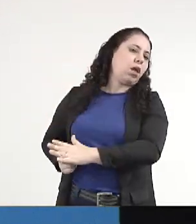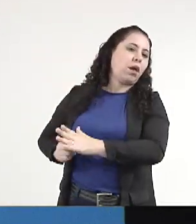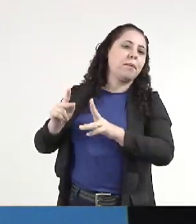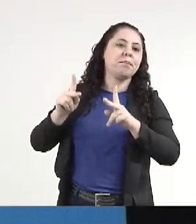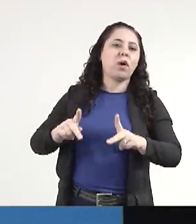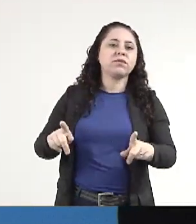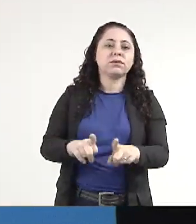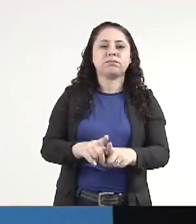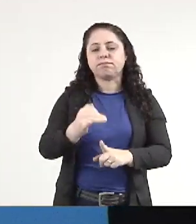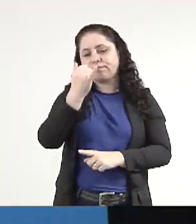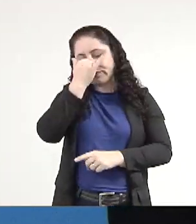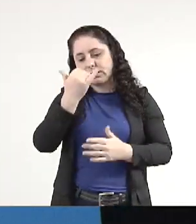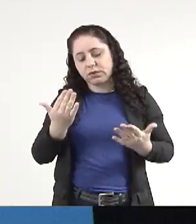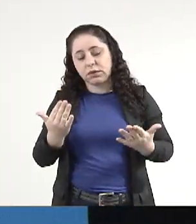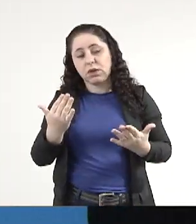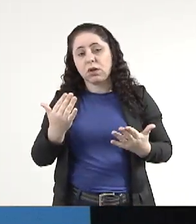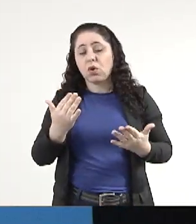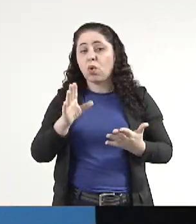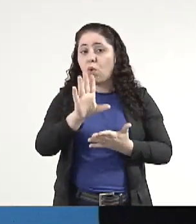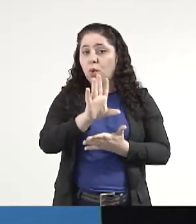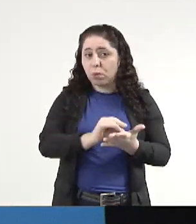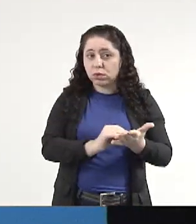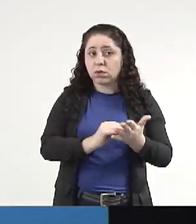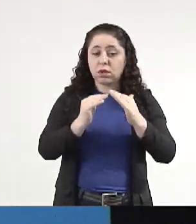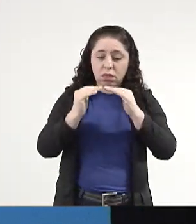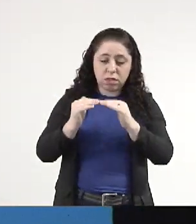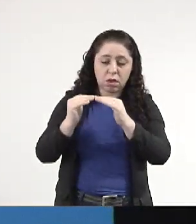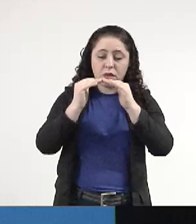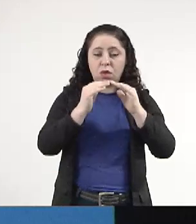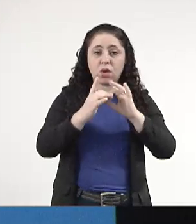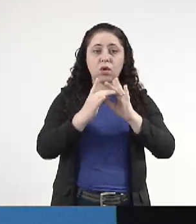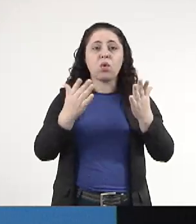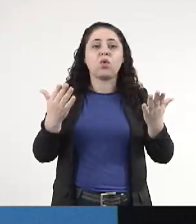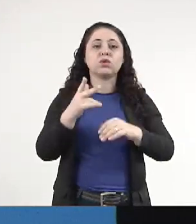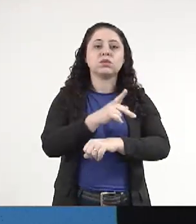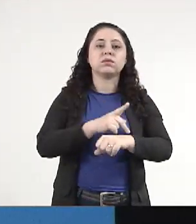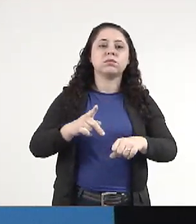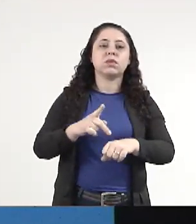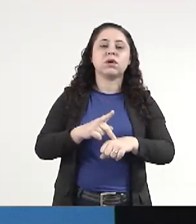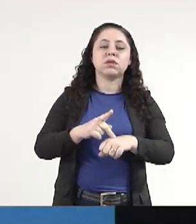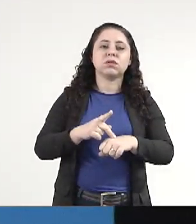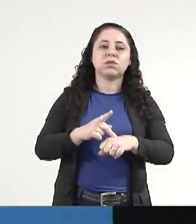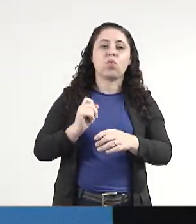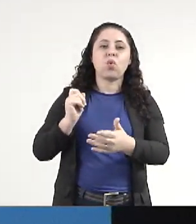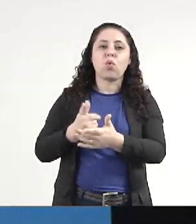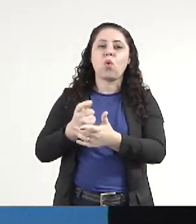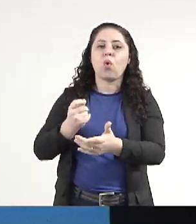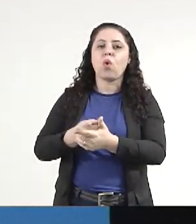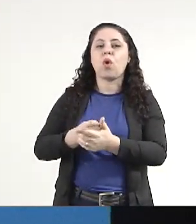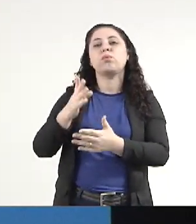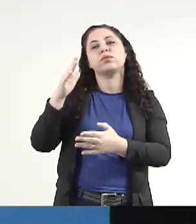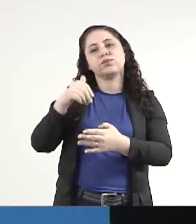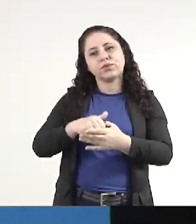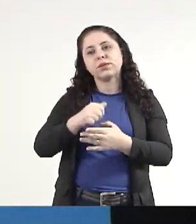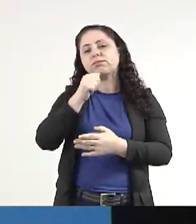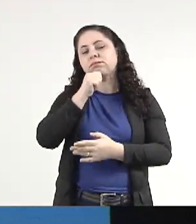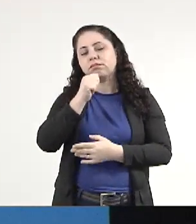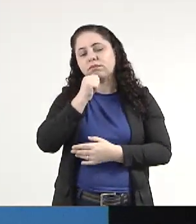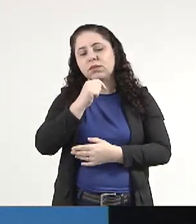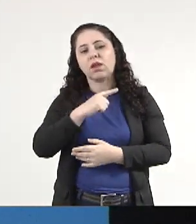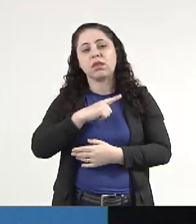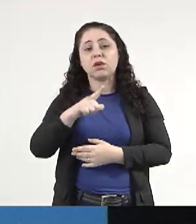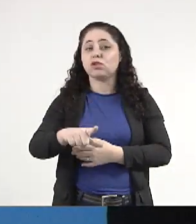povo. Então, infelizmente, no modelo de democracia que nós temos no país, em que a compra do voto ainda é a